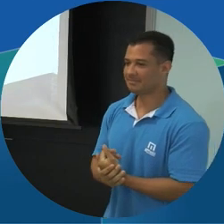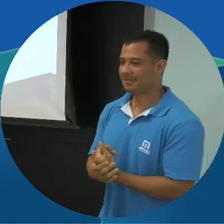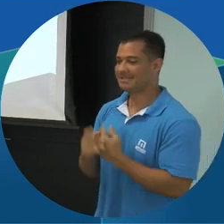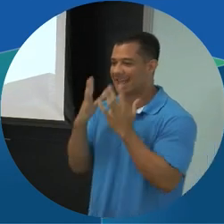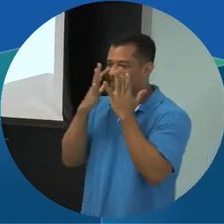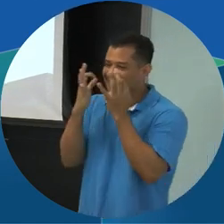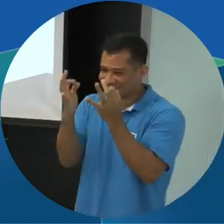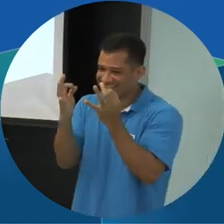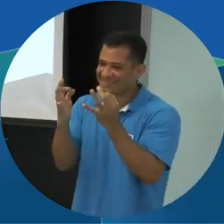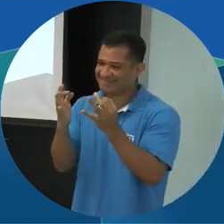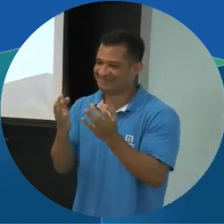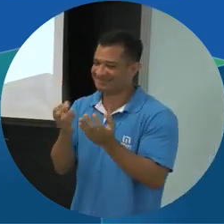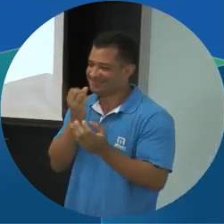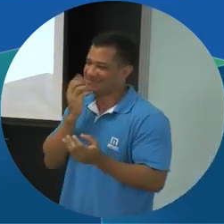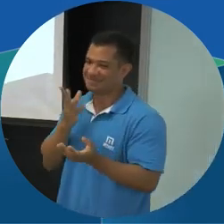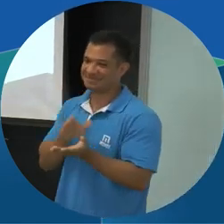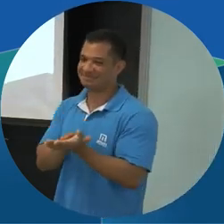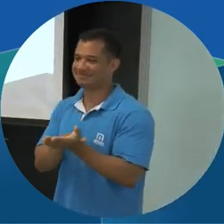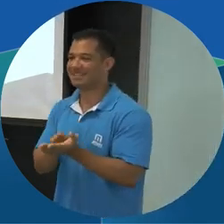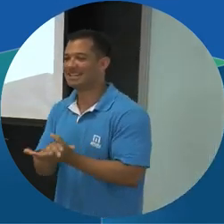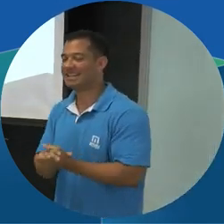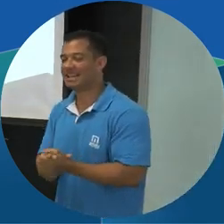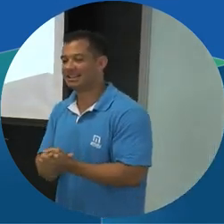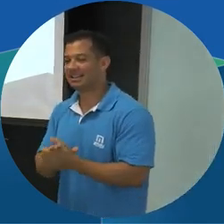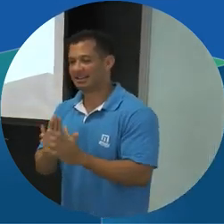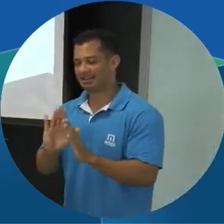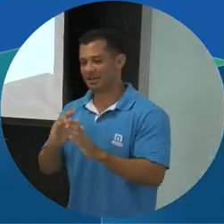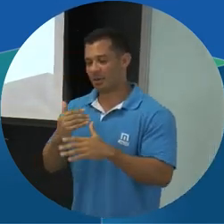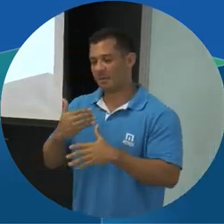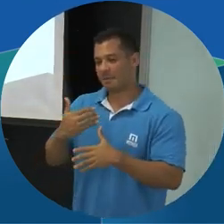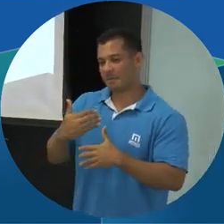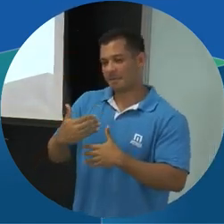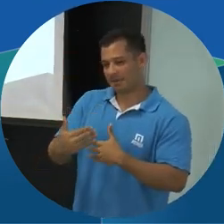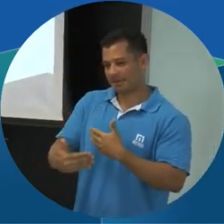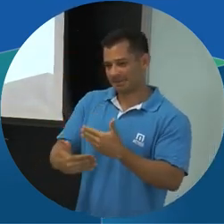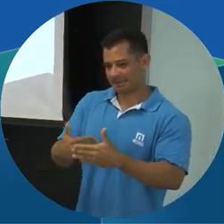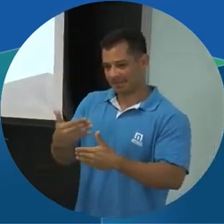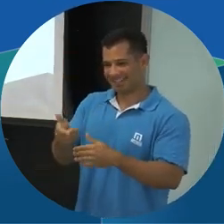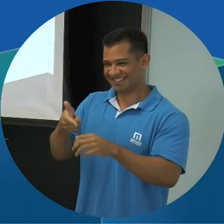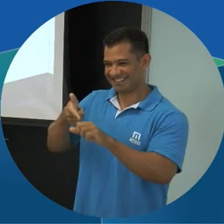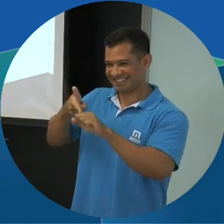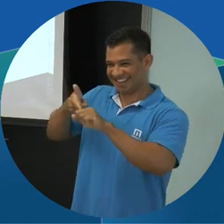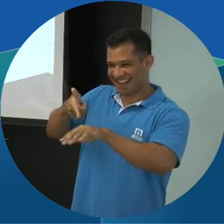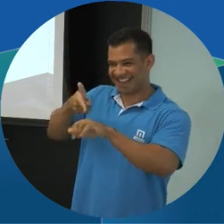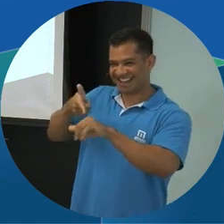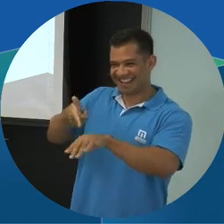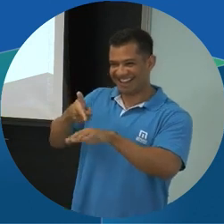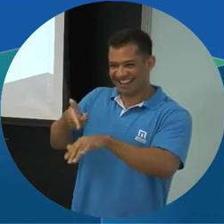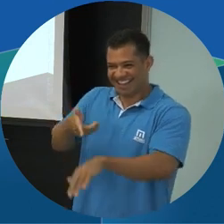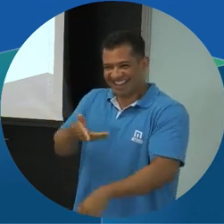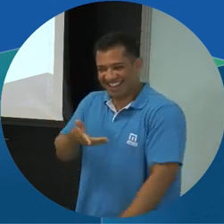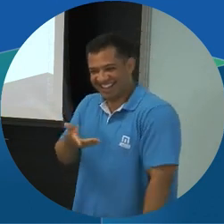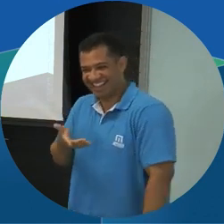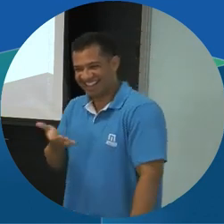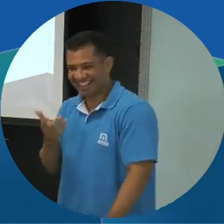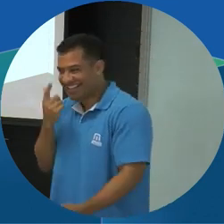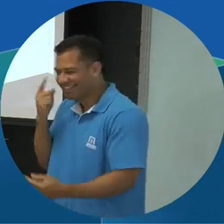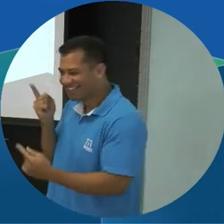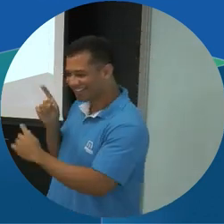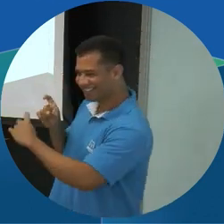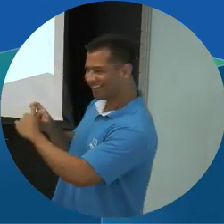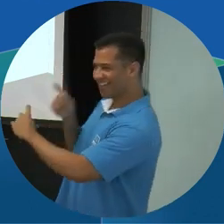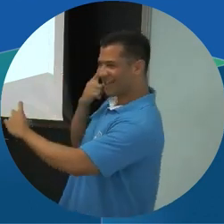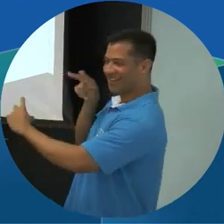tá? O processo, então, como a gente falou, é um processo de pressurização de água, tá? A gente vai usar um